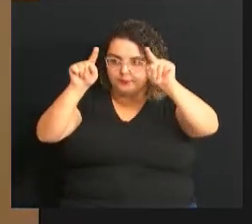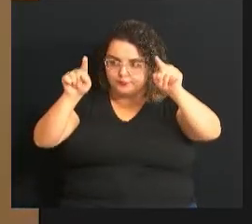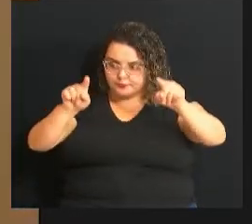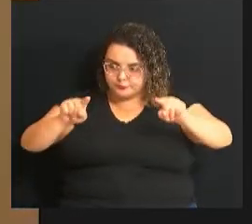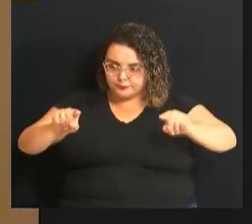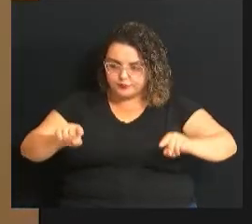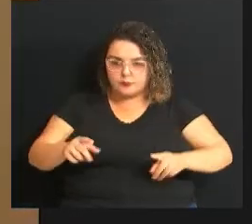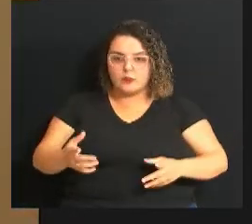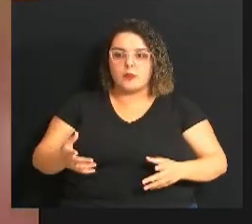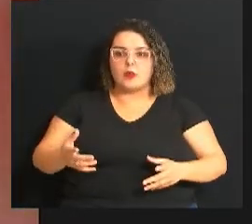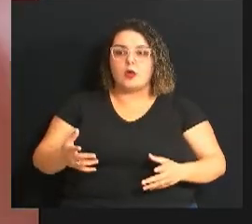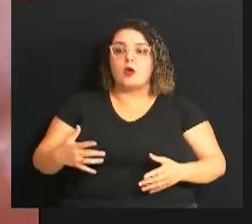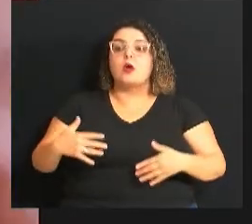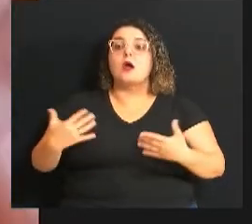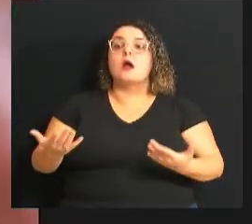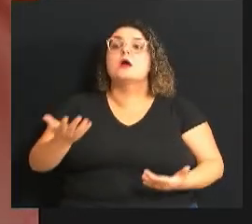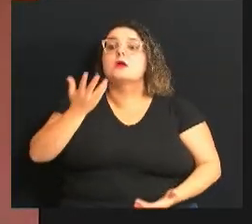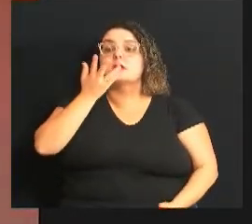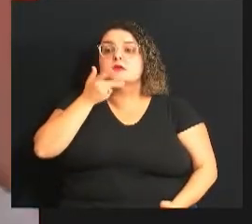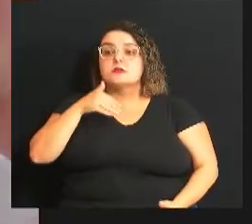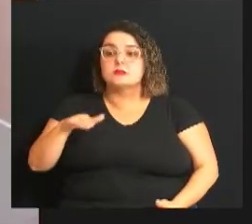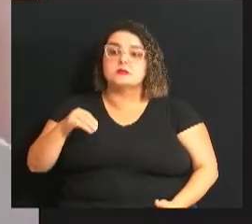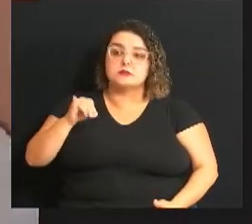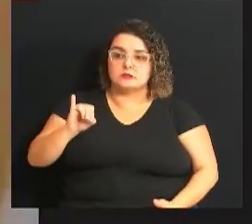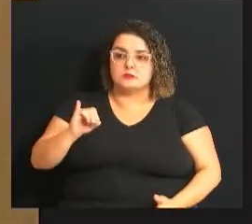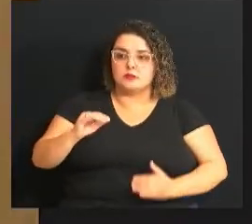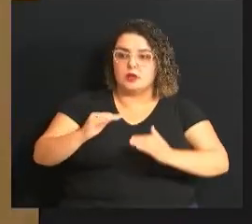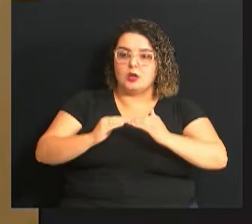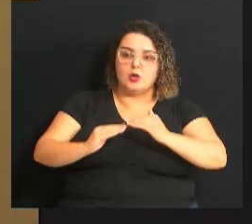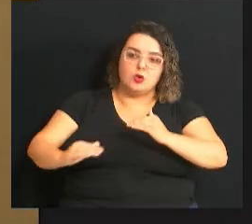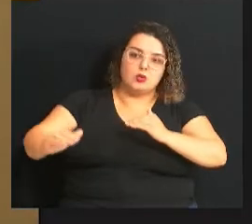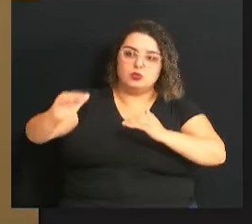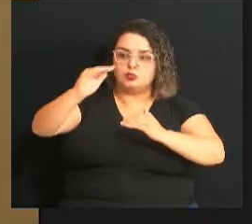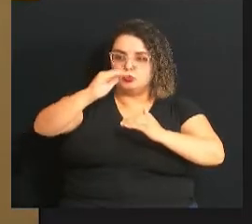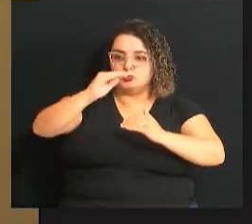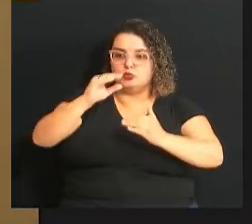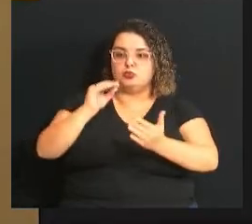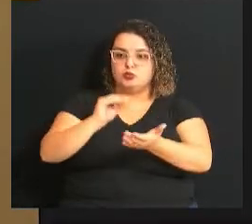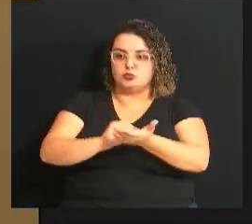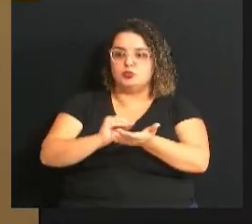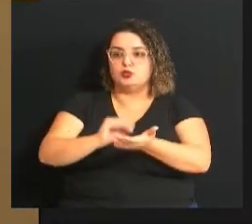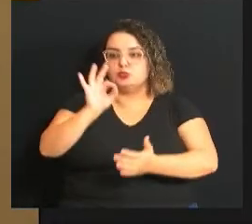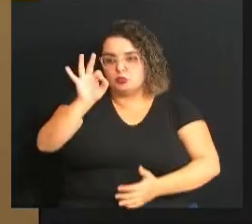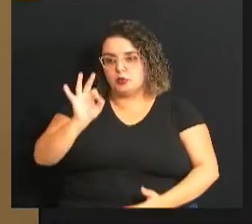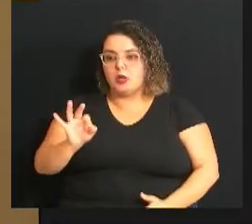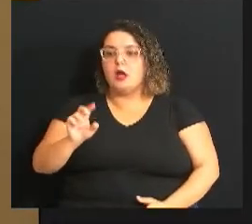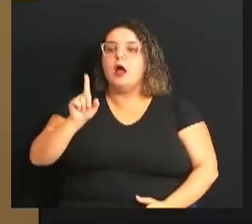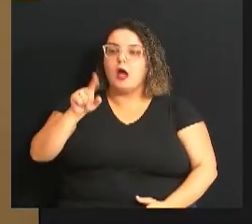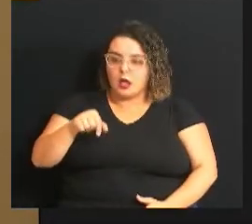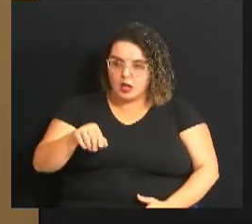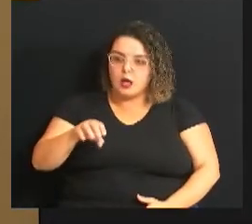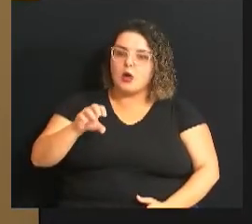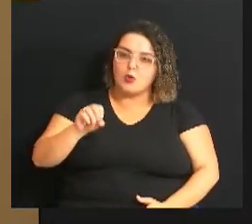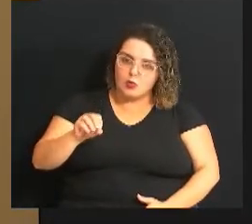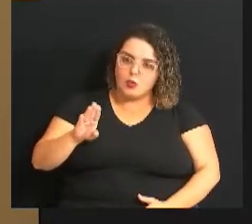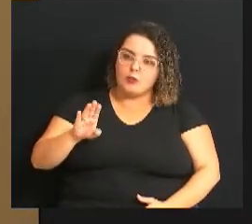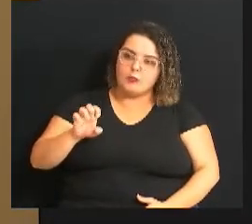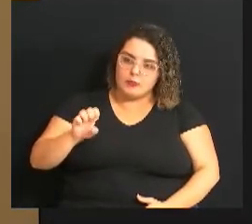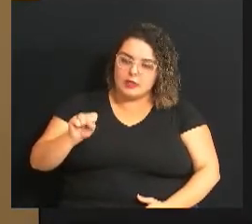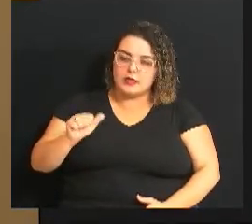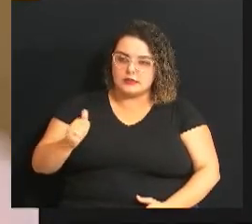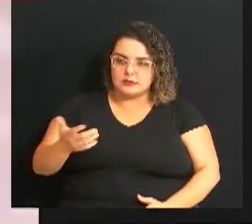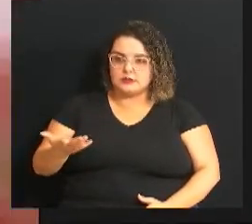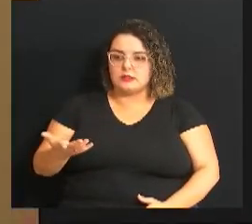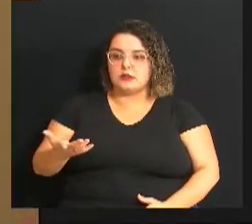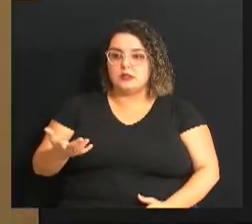essa criança está. Se ela tiver acima do último percentil, aí que ela se torna com obesidade.